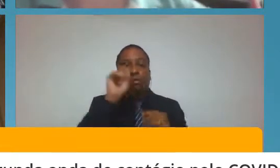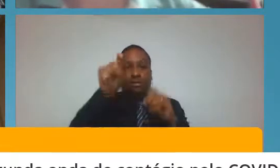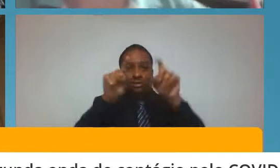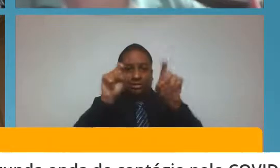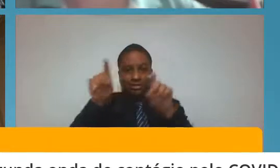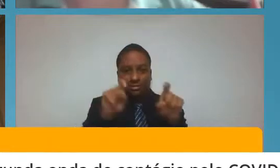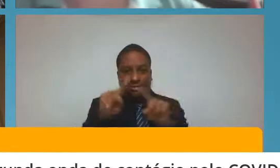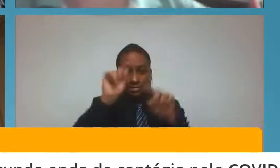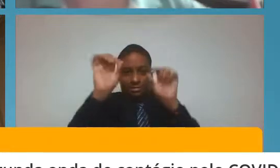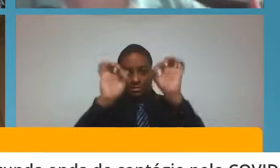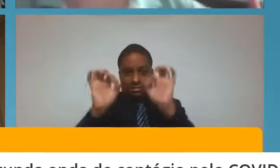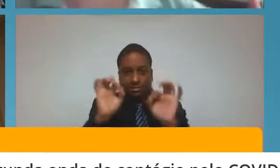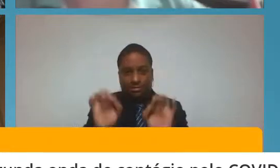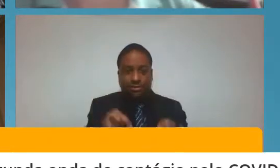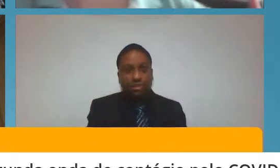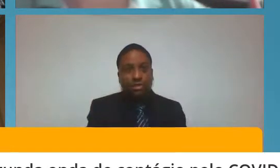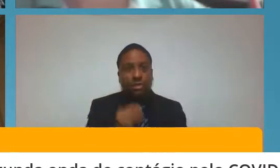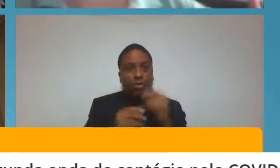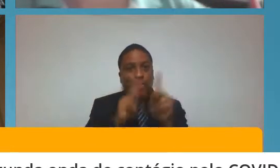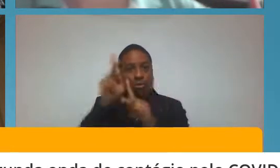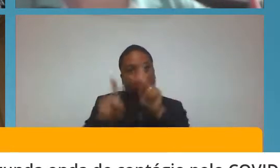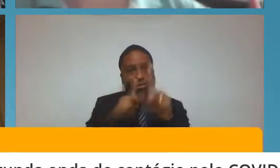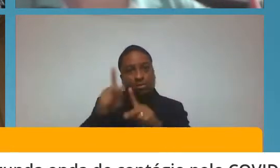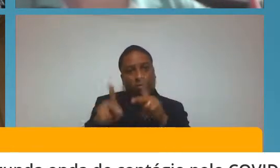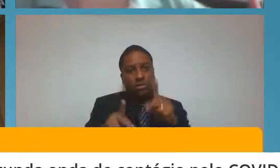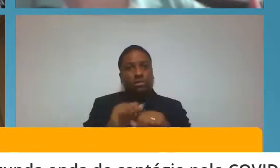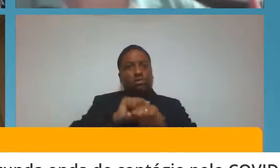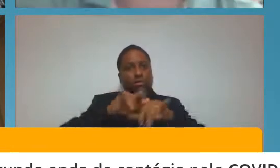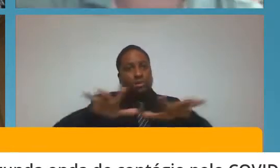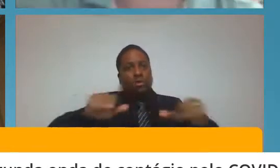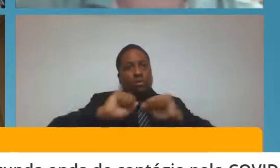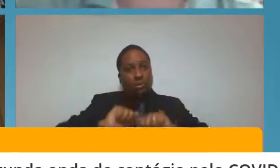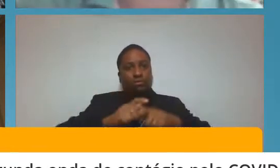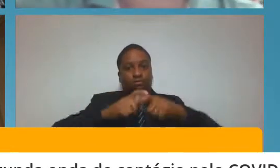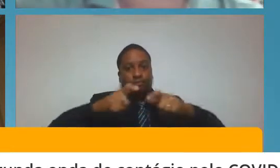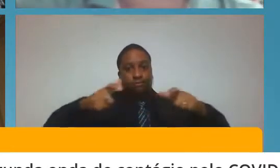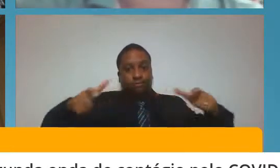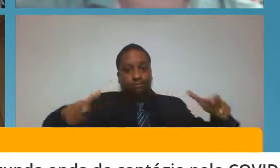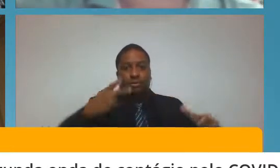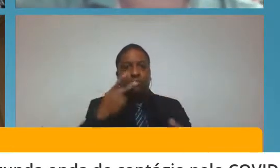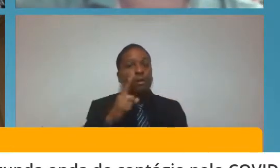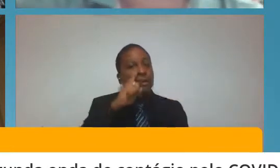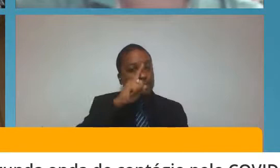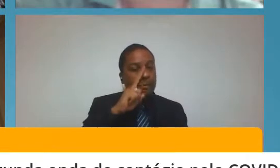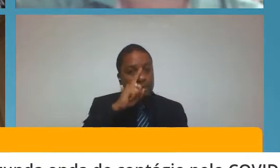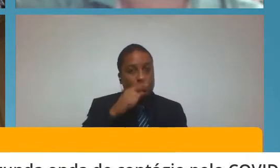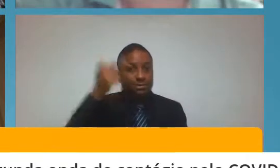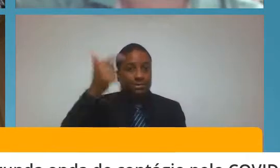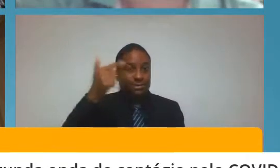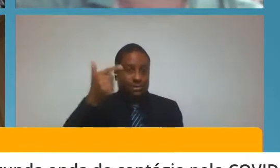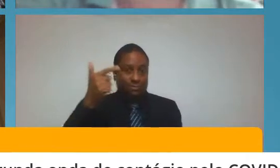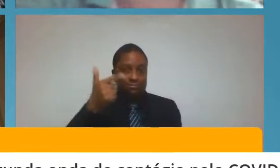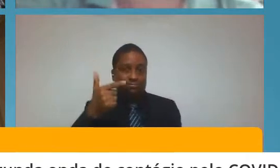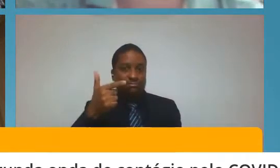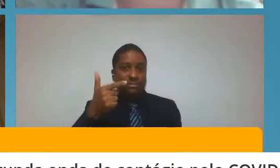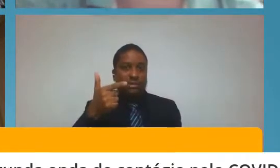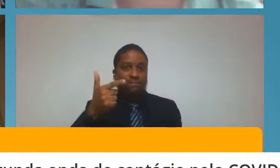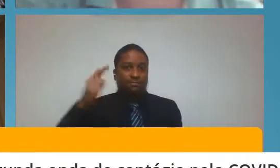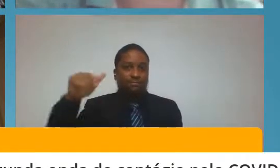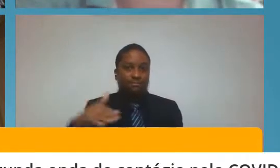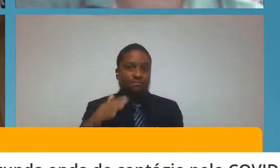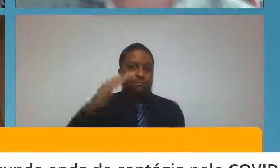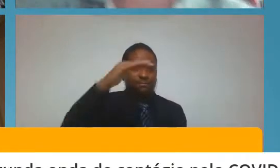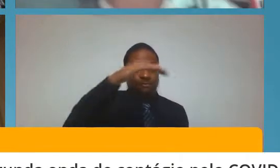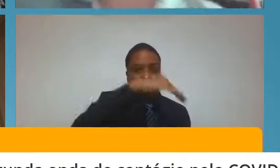em uma população a epidemia pode se propagar para falar de um risco de uma segunda onda. Então, e